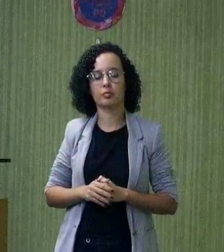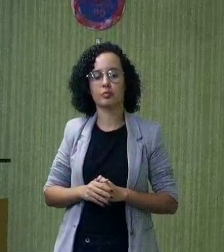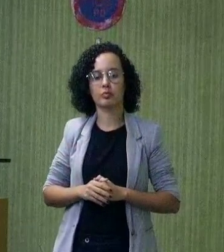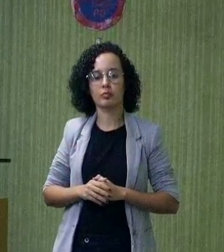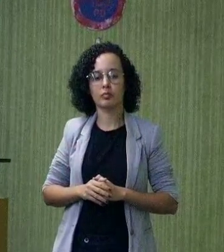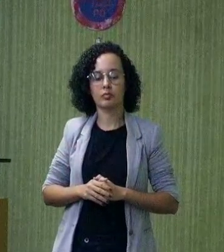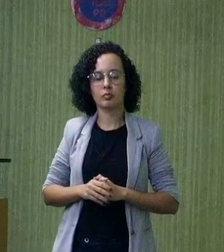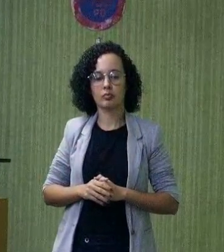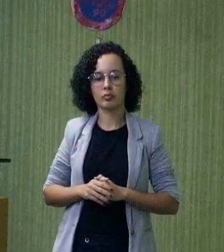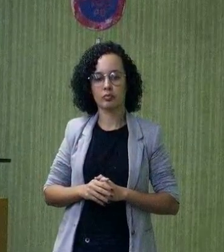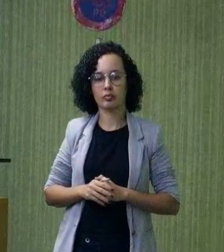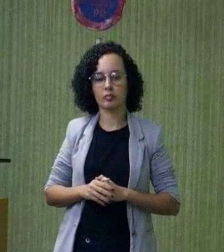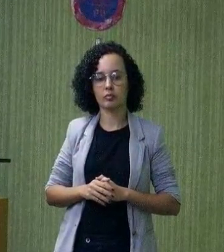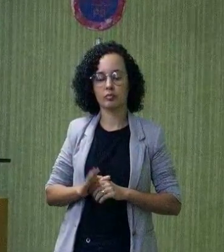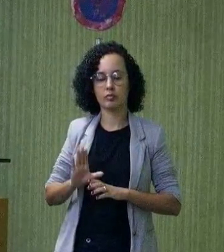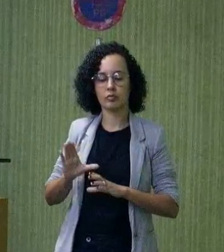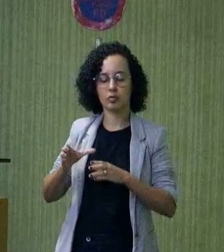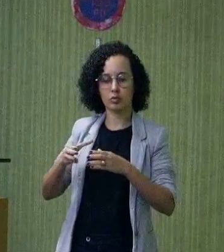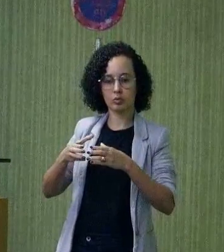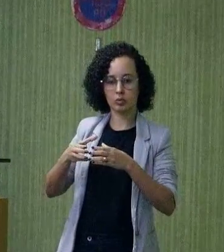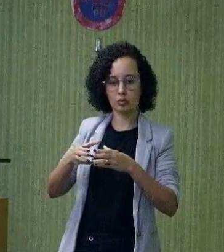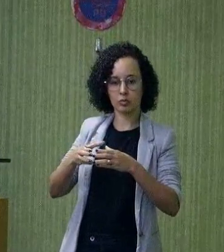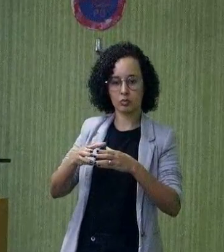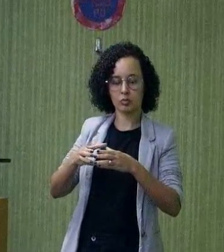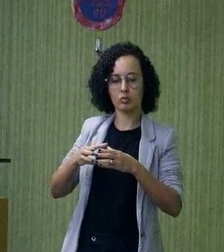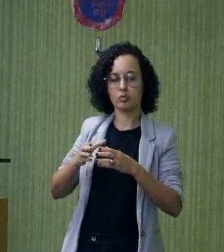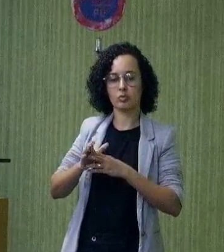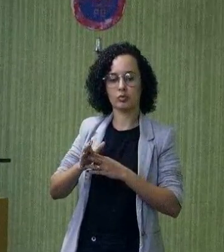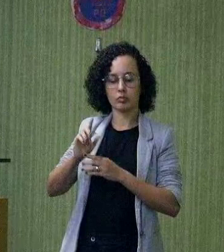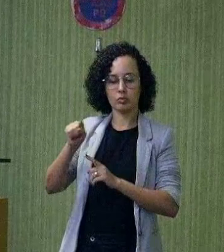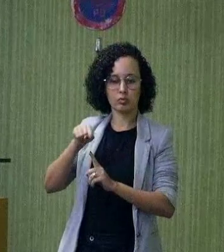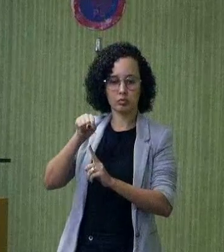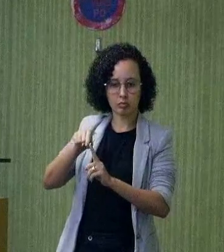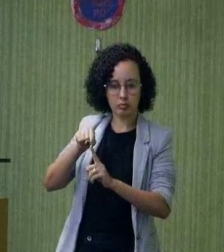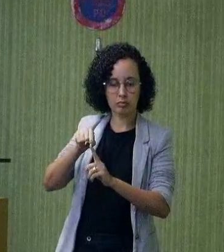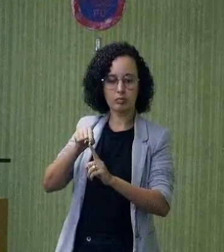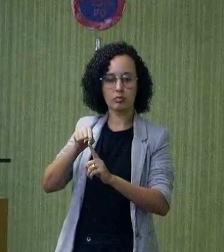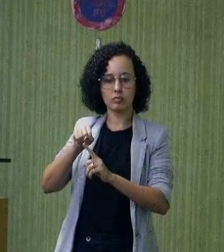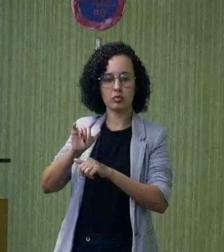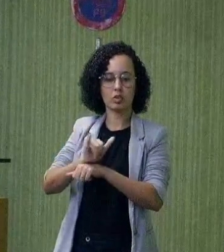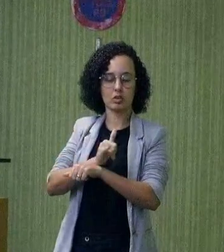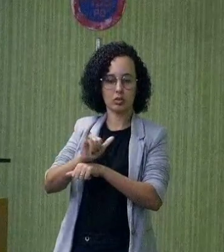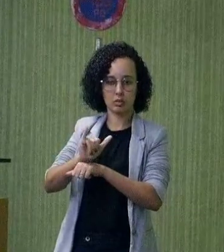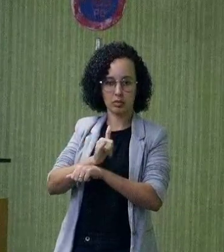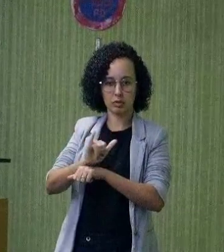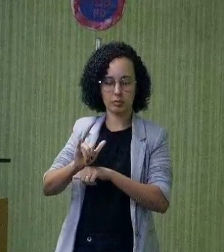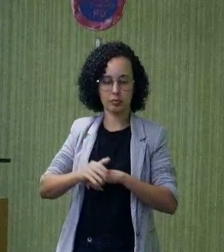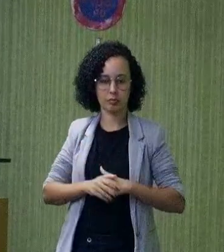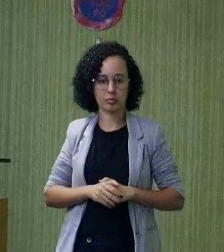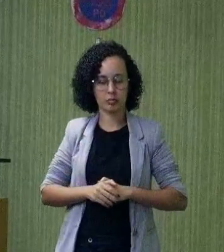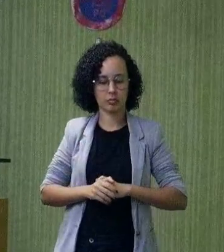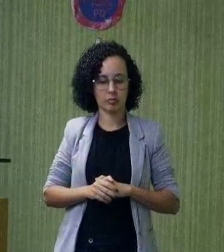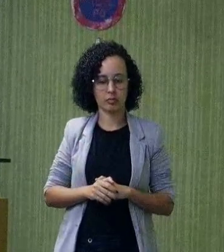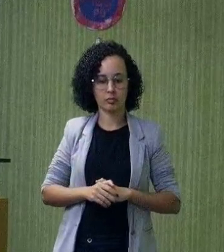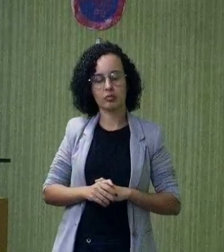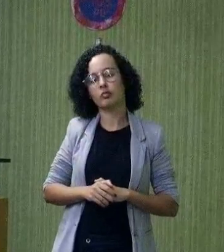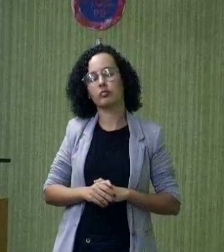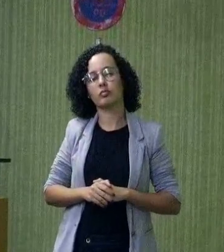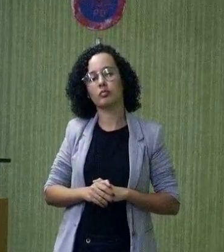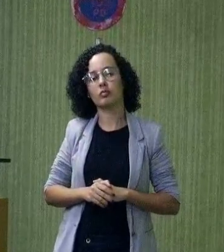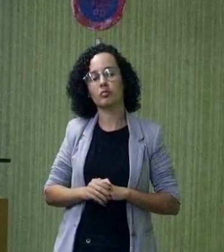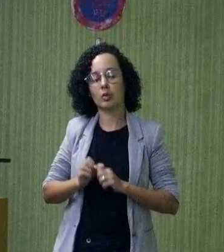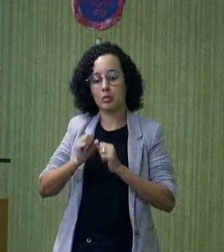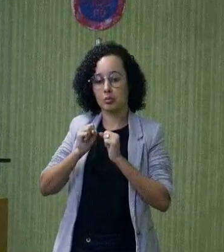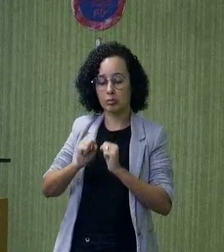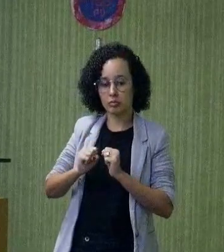proposição de um conjunto de objetivos metas e estratégias né Eh que pudesse ser